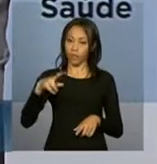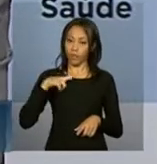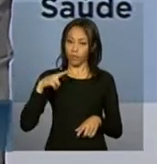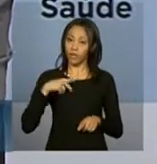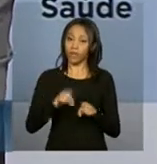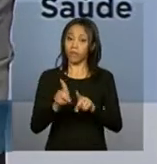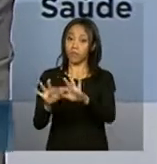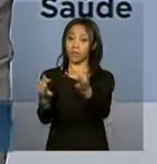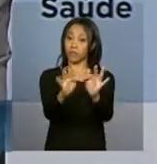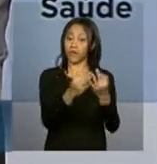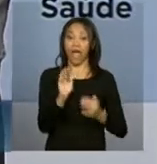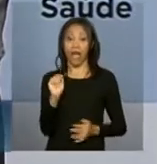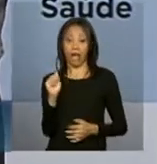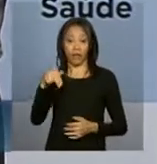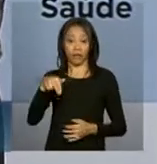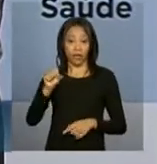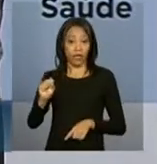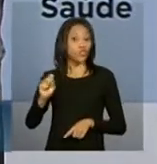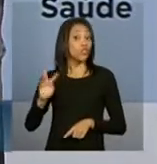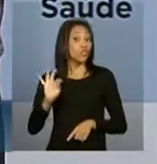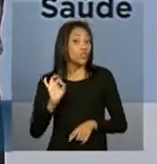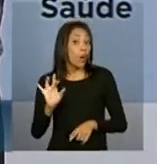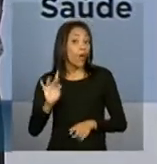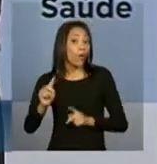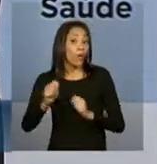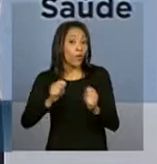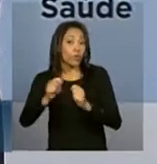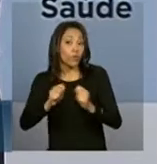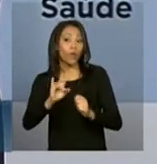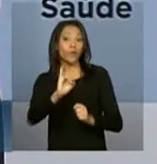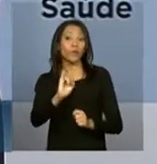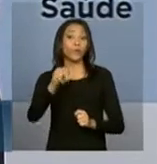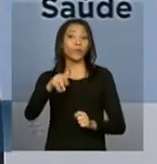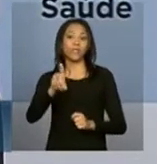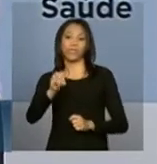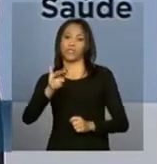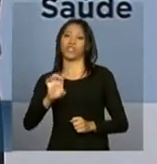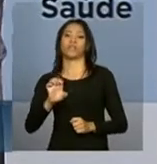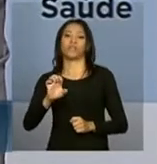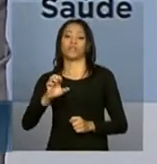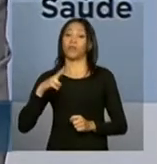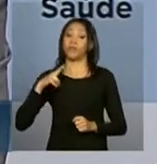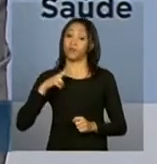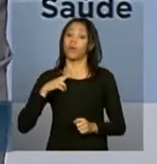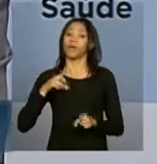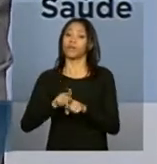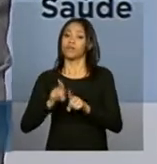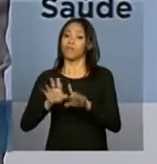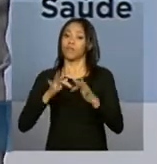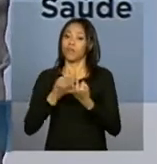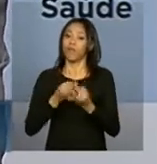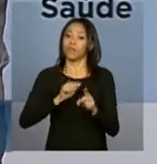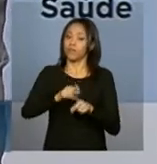A ANS só pode regular qual é o índice de reajuste dos planos individuais e familiares. A ANS criou